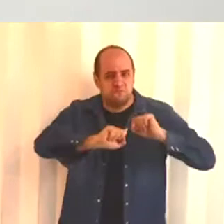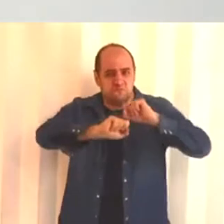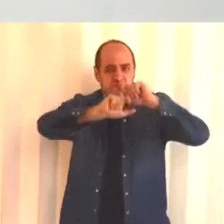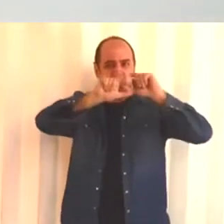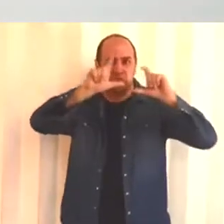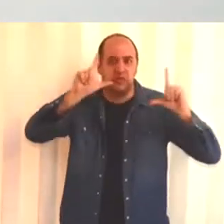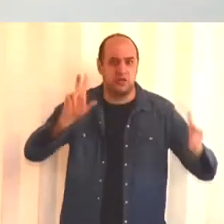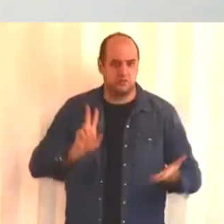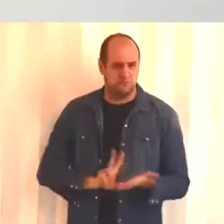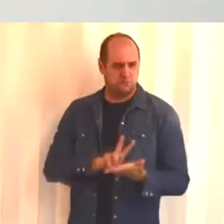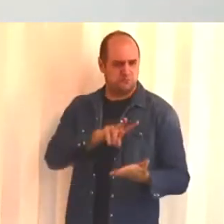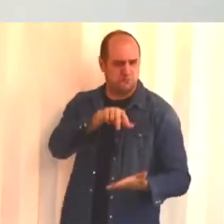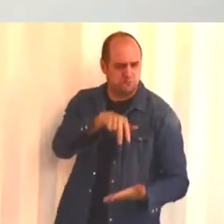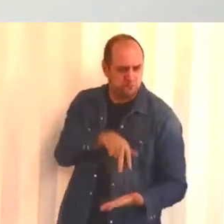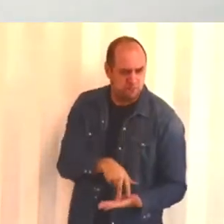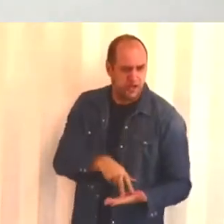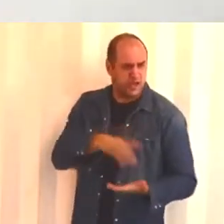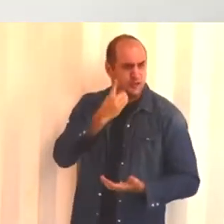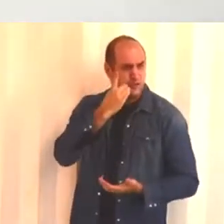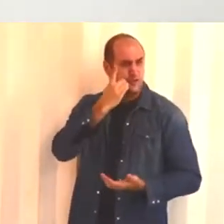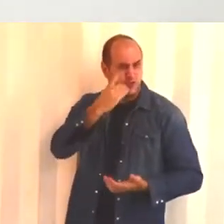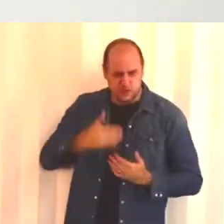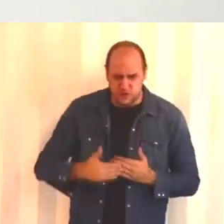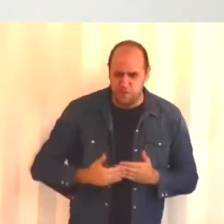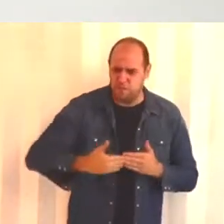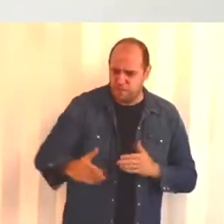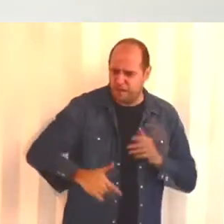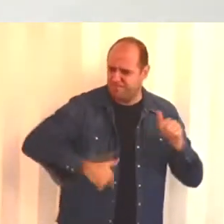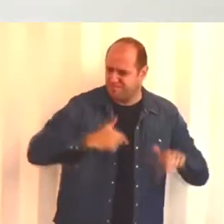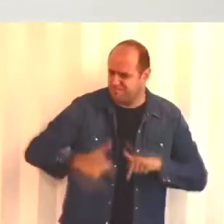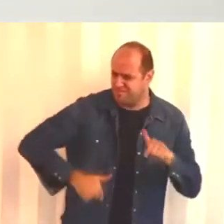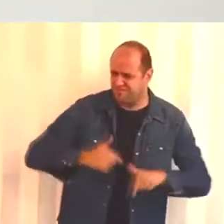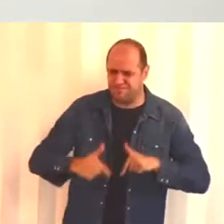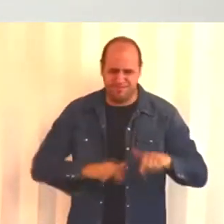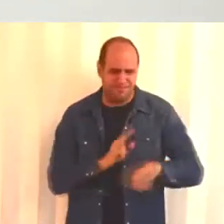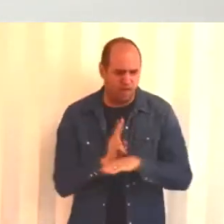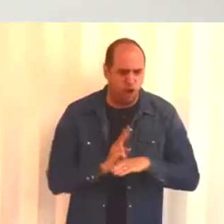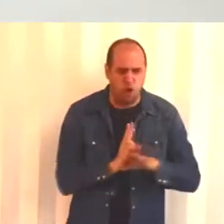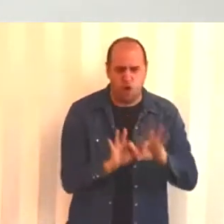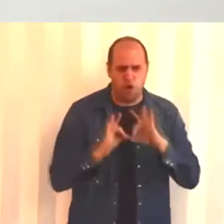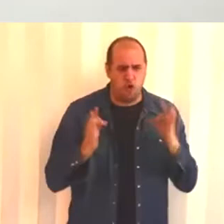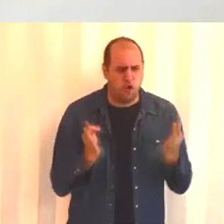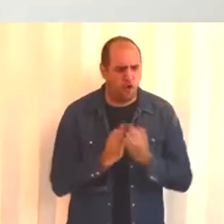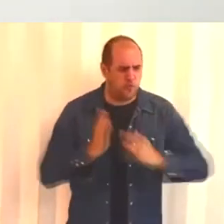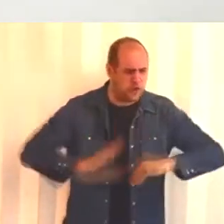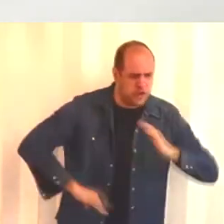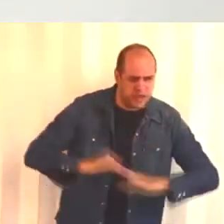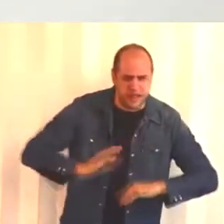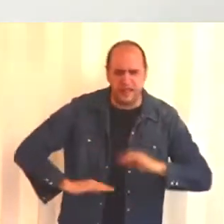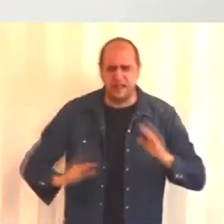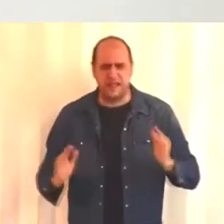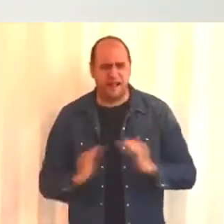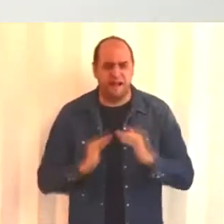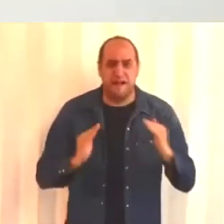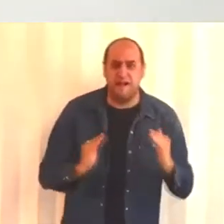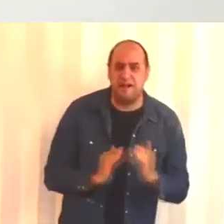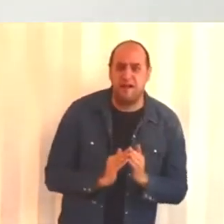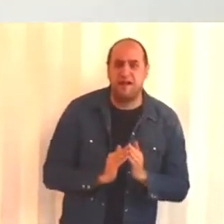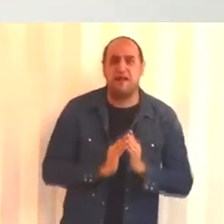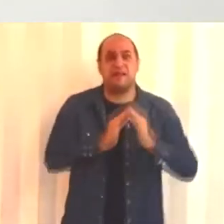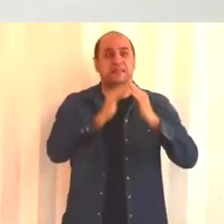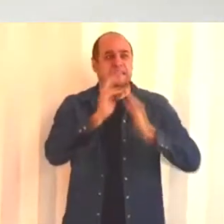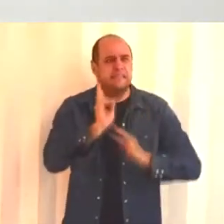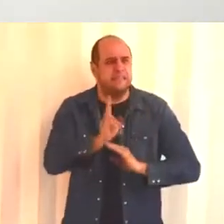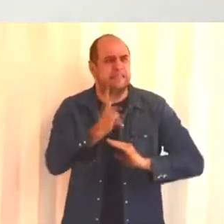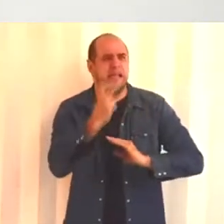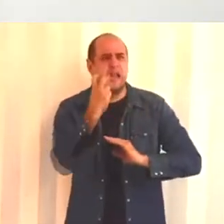sair da sua cama, para exercer o seu dia de trabalho, de atividade, cuidando da sua família, fazendo os seus afazeres, mas com os lábios